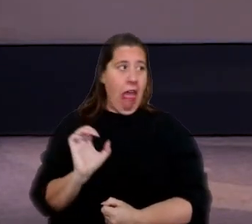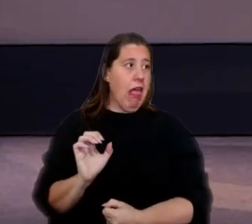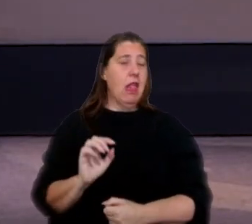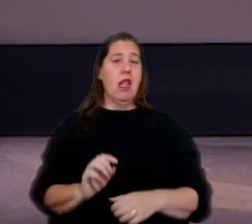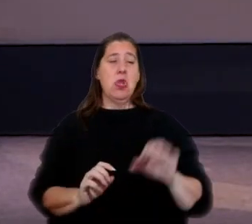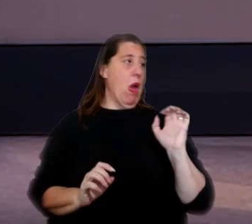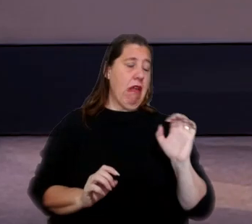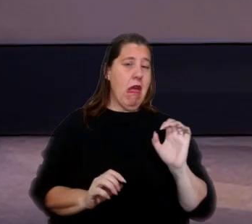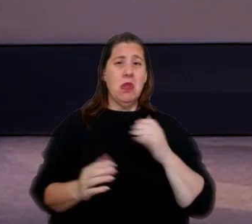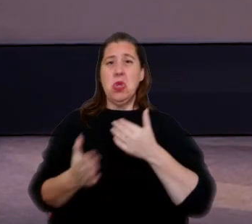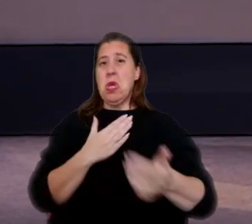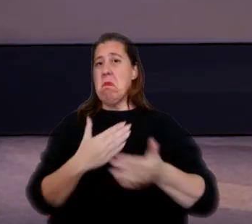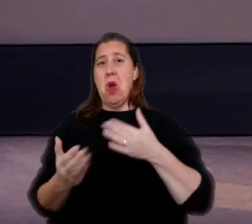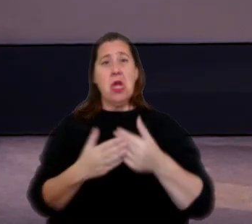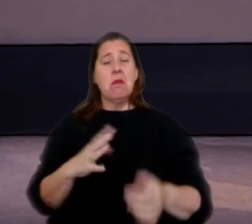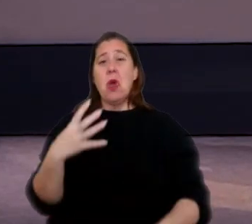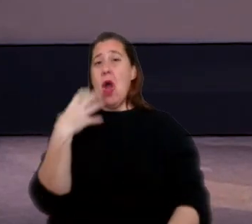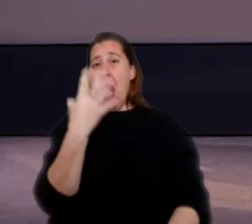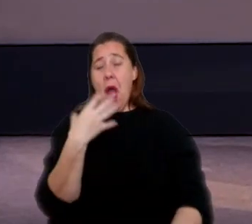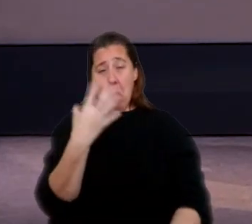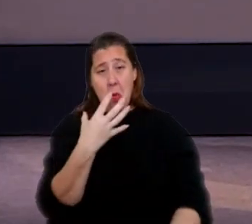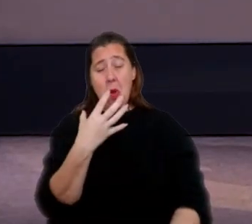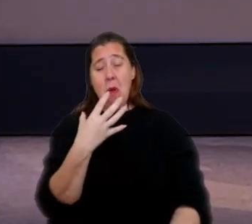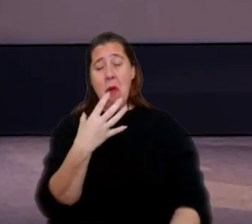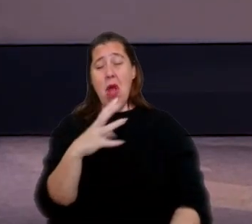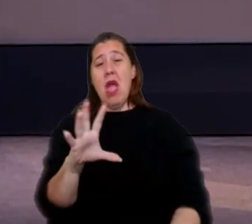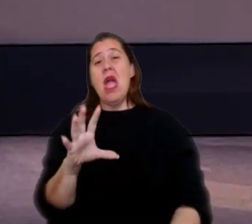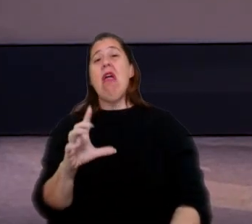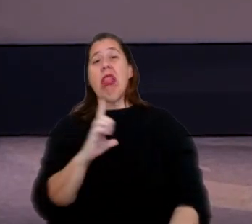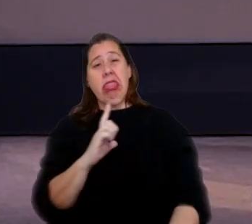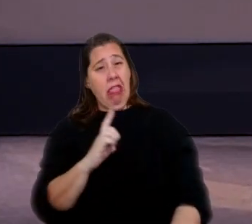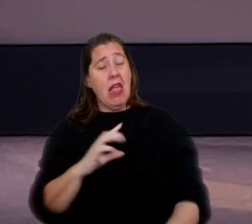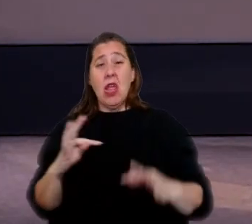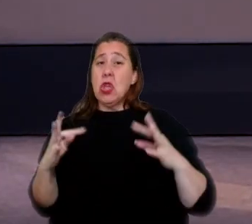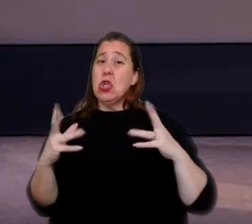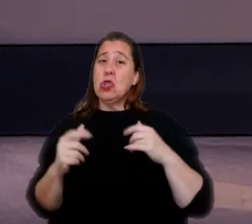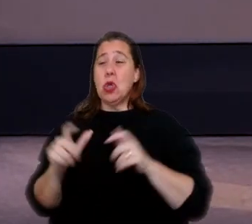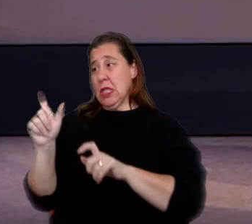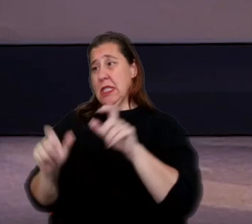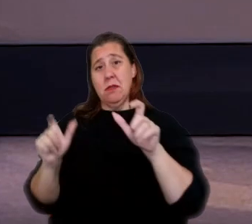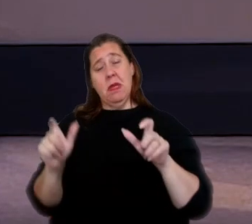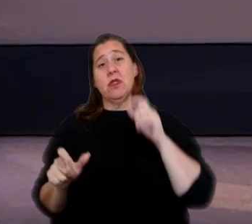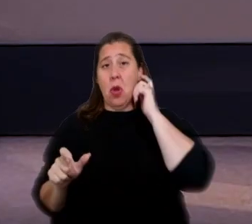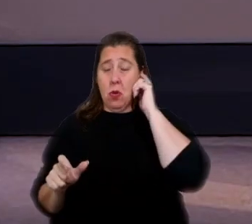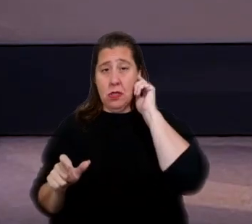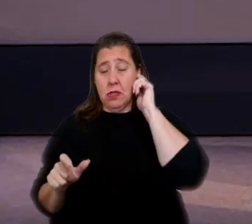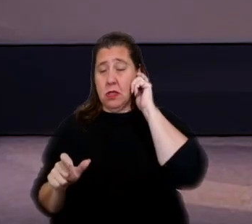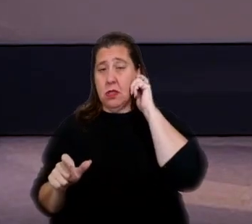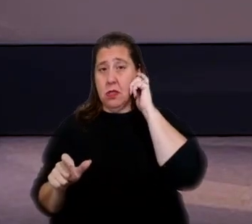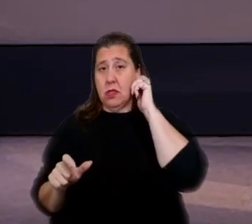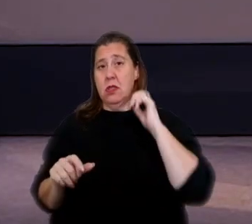é gay, não é gay, não me importa. Porque a paixão existe entre gay e não gay, entre héteros e não